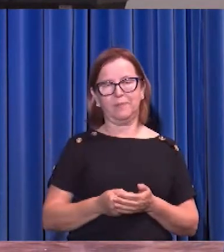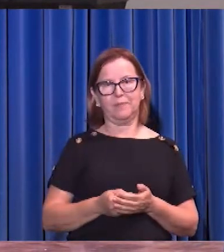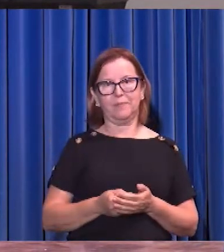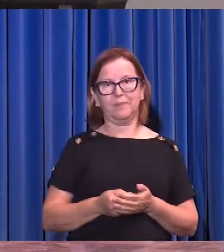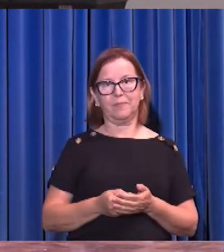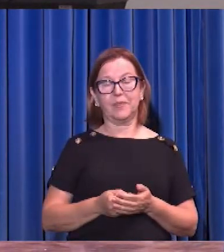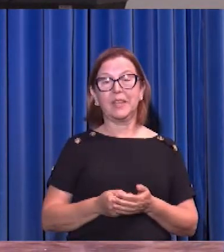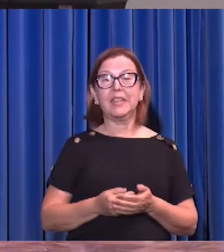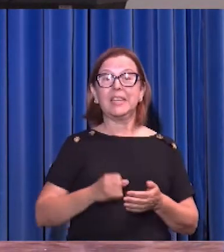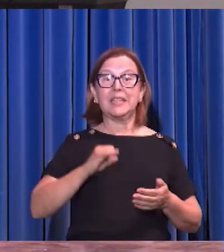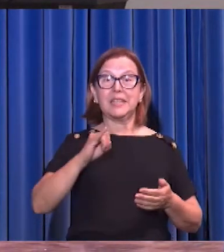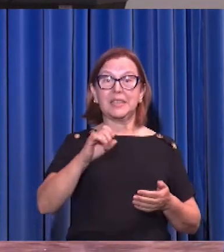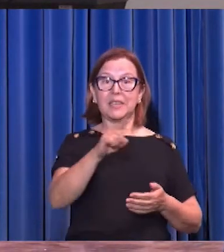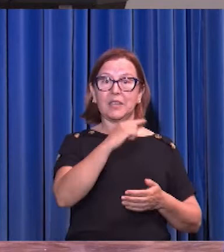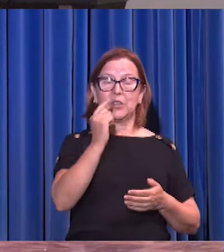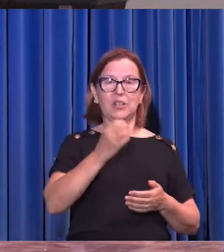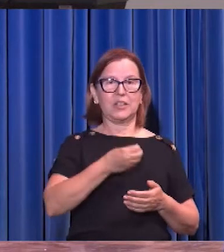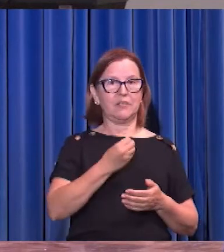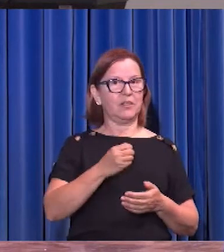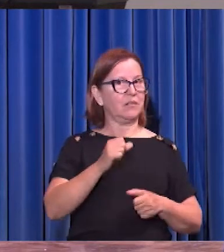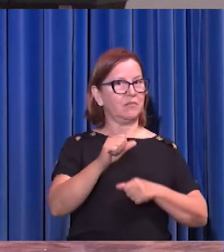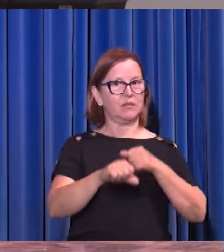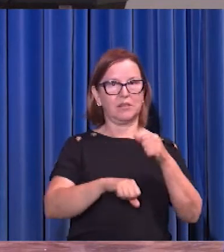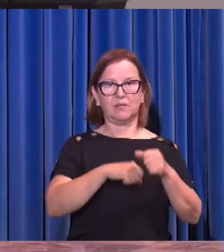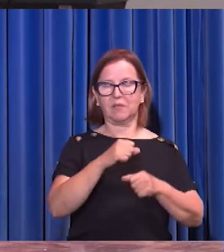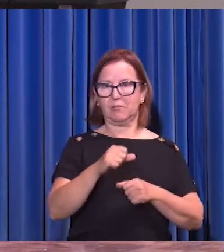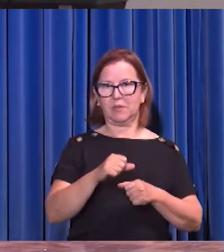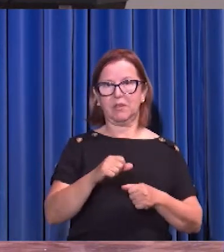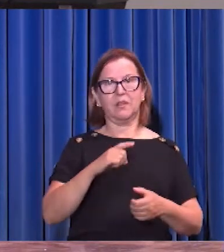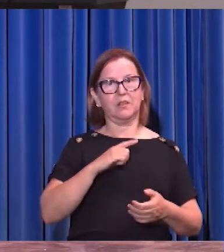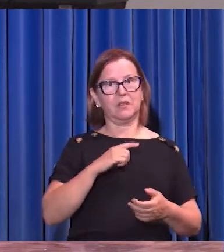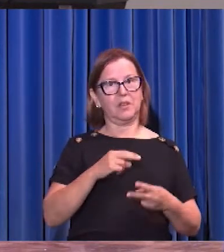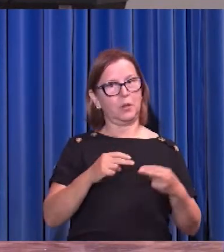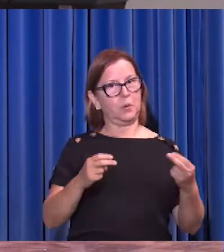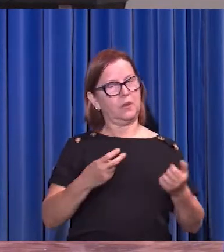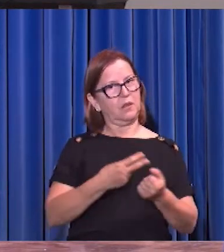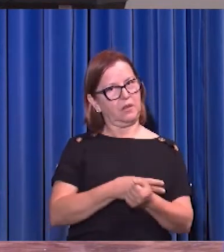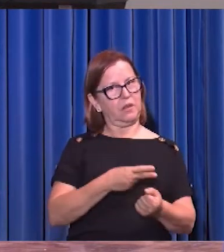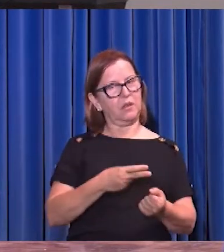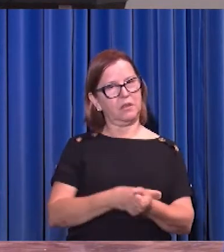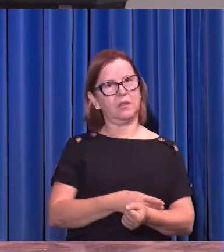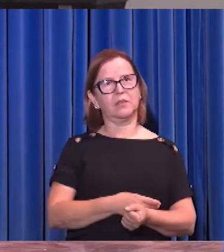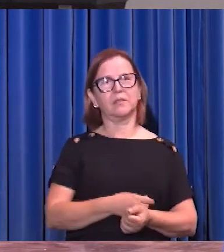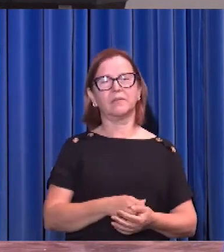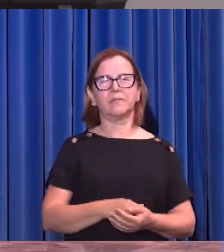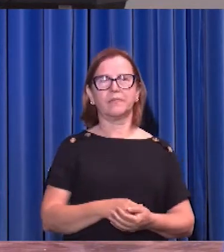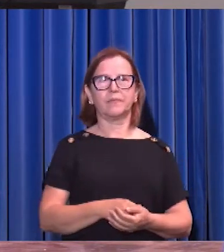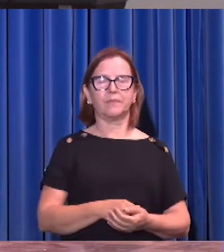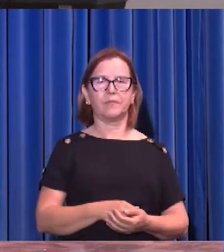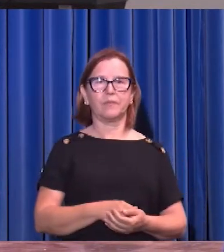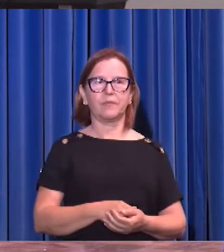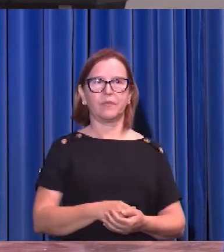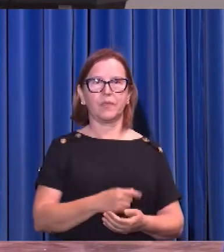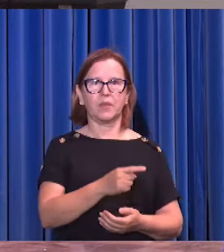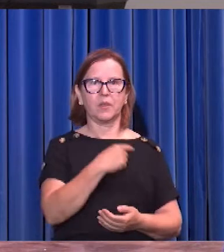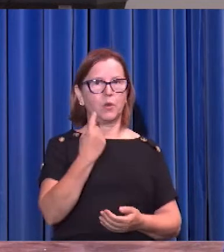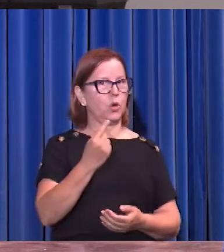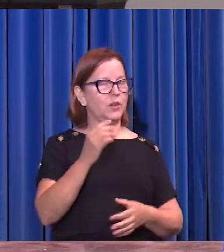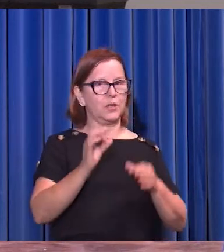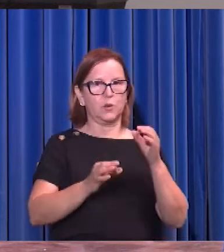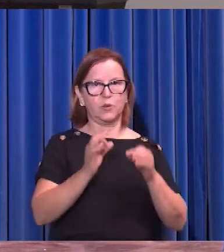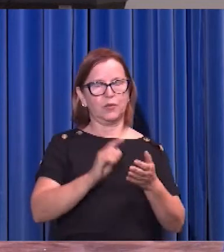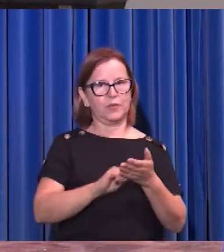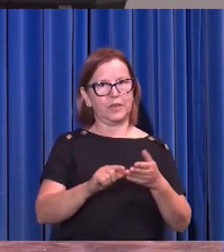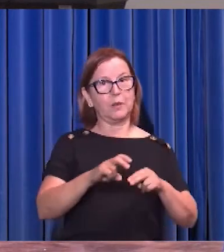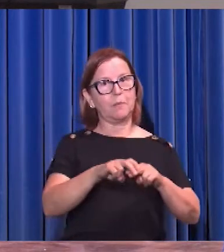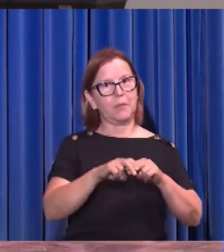transformada, algo está equivocado, algo está errado. Então, nós não somos justificados por obras,